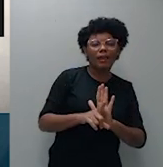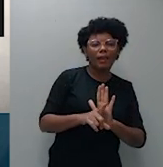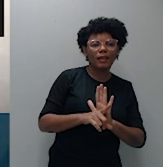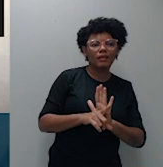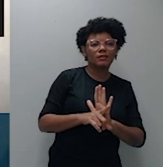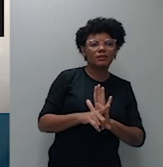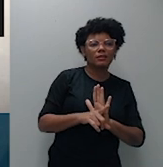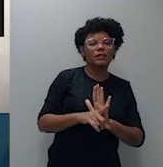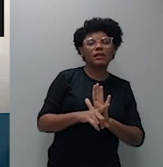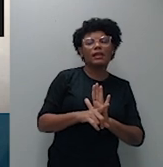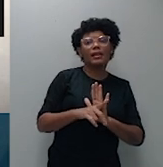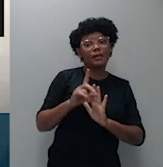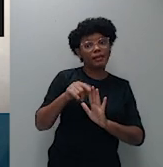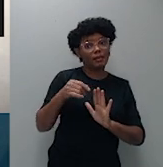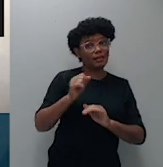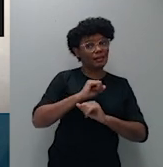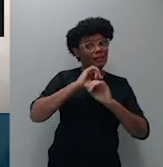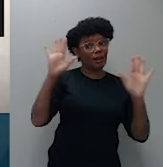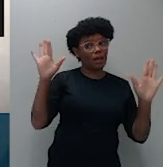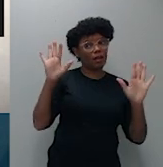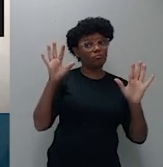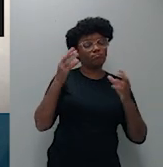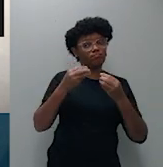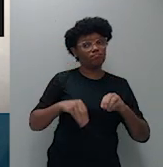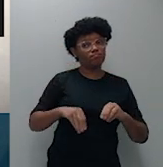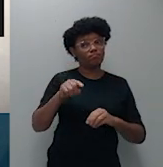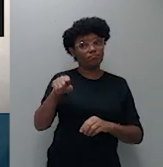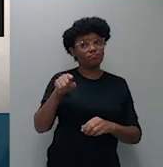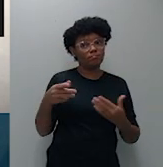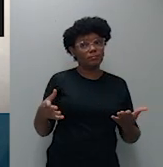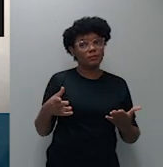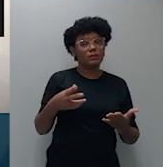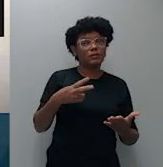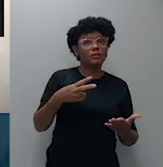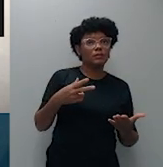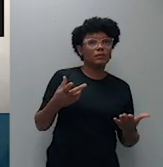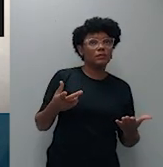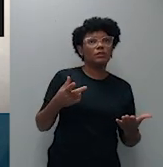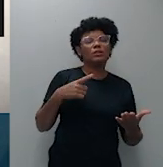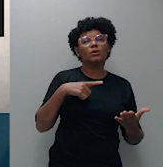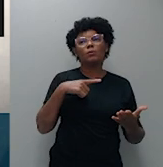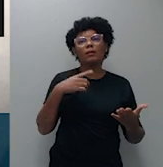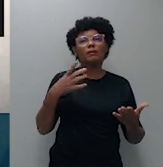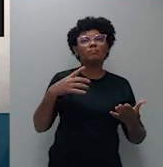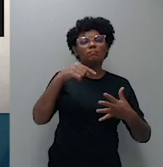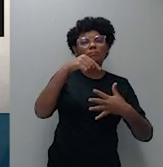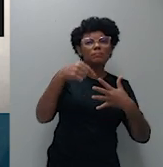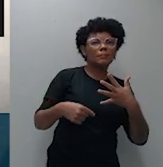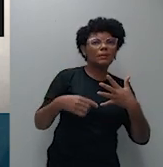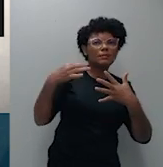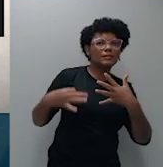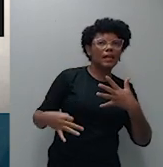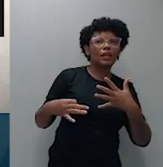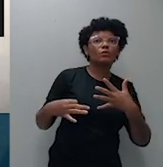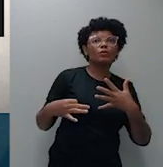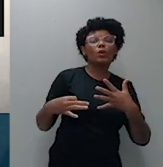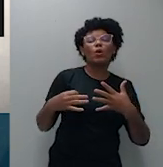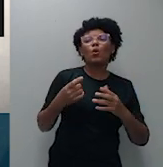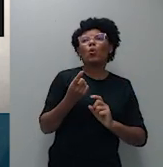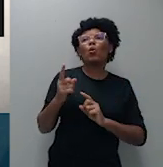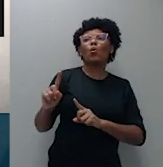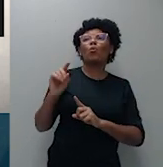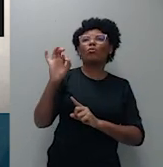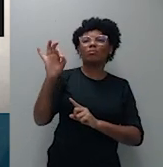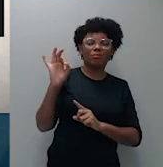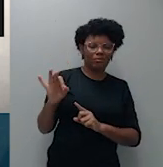prejuízo à parte hipossuficiente que não possui meios eficazes de impedir a continuação